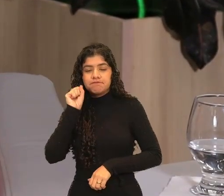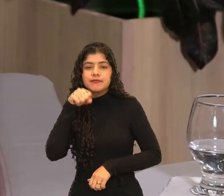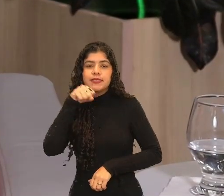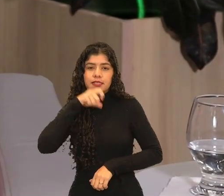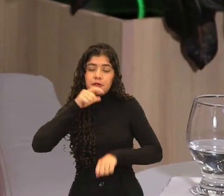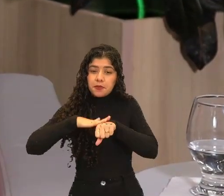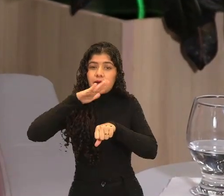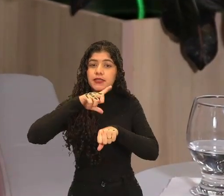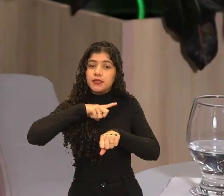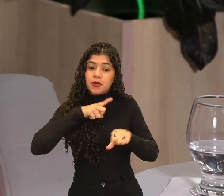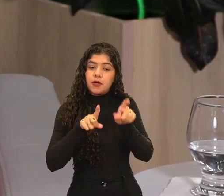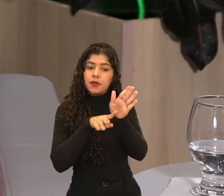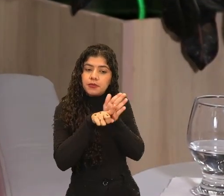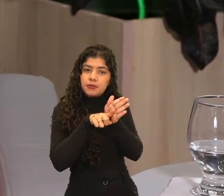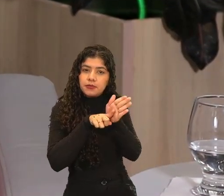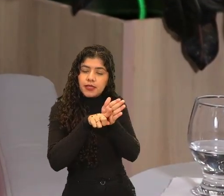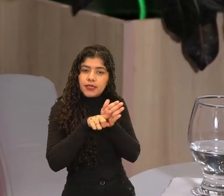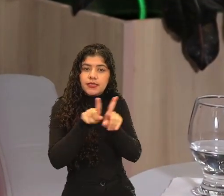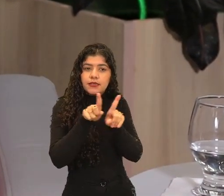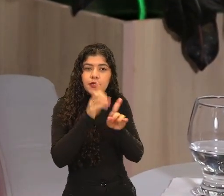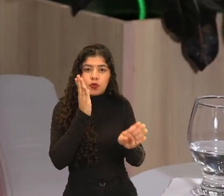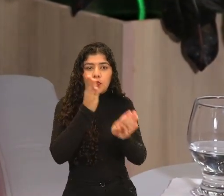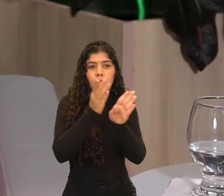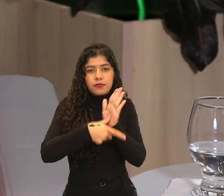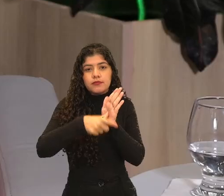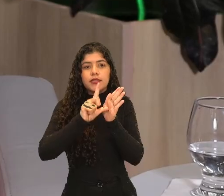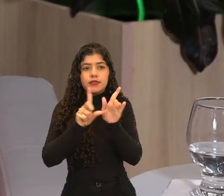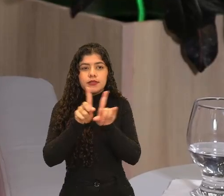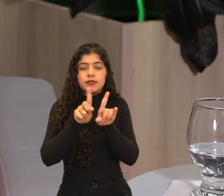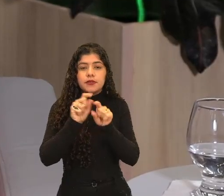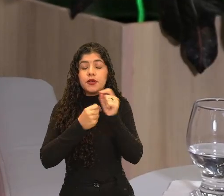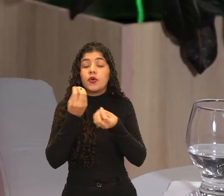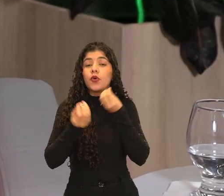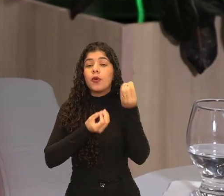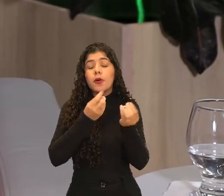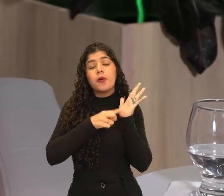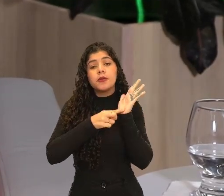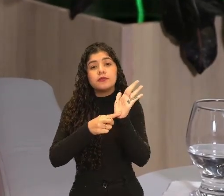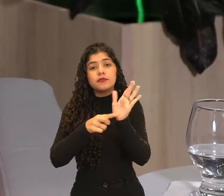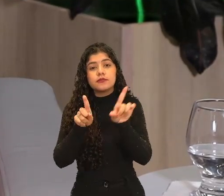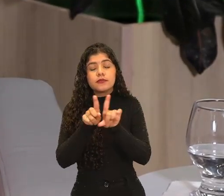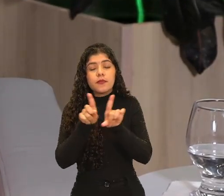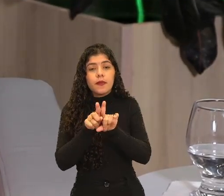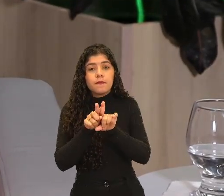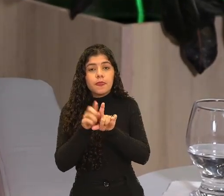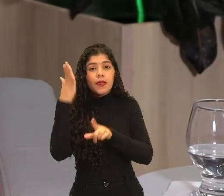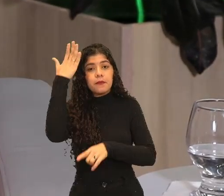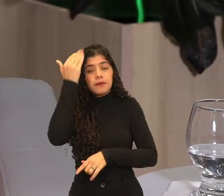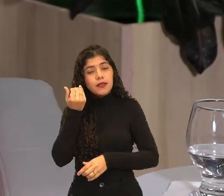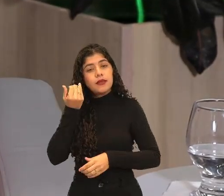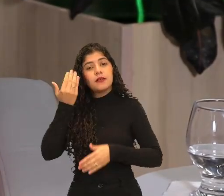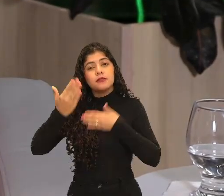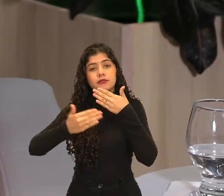gente tem visto as pesquisas em cima disso, um diagnóstico precoce como forma de mudar o prognóstico, né? Ou